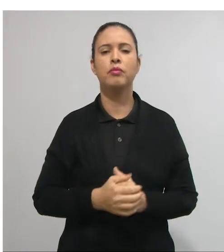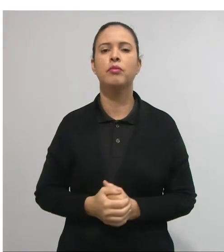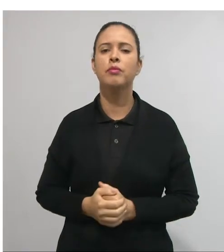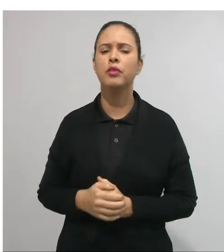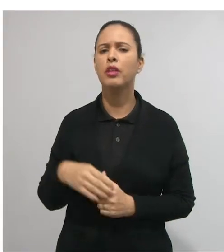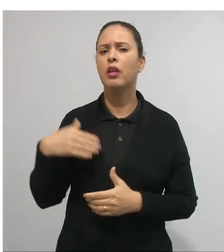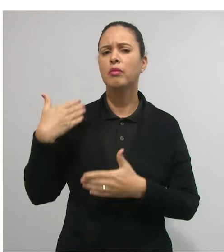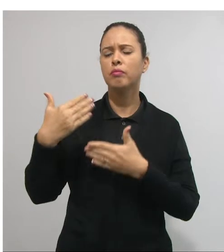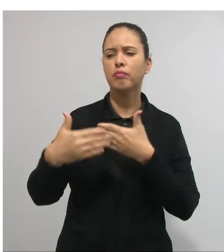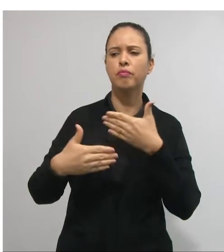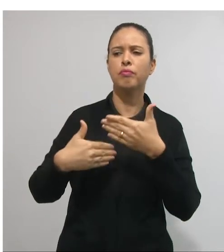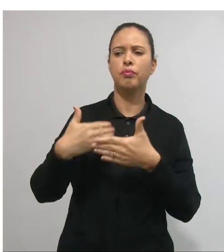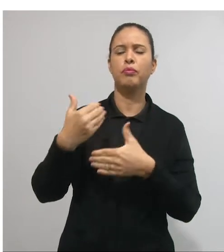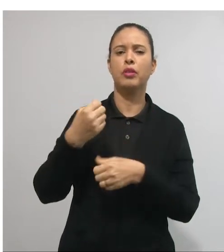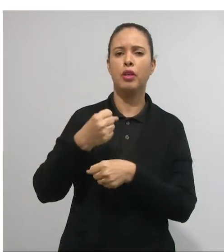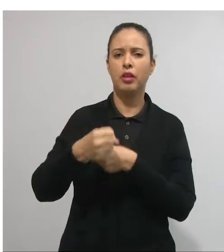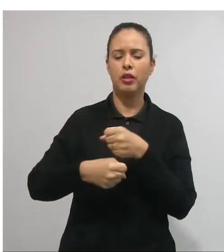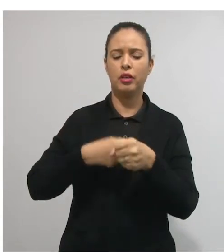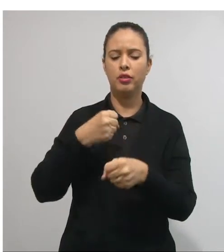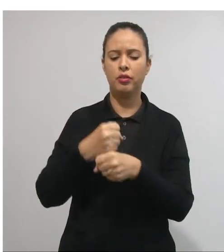tempo foi passando e até